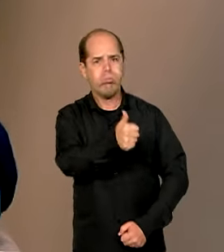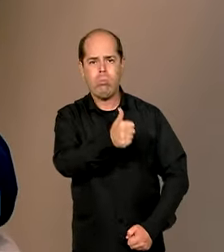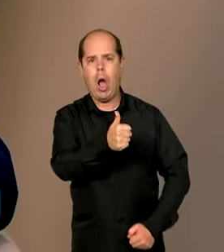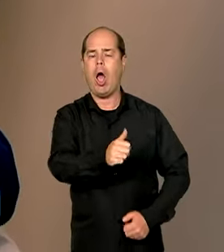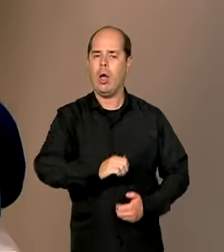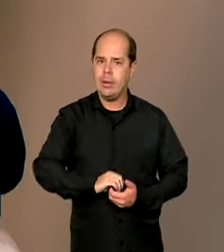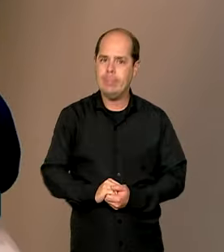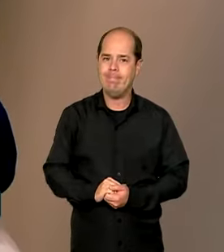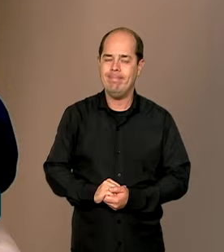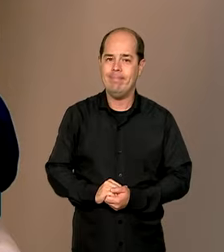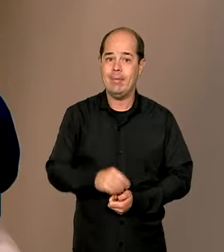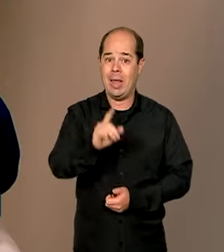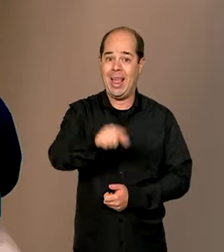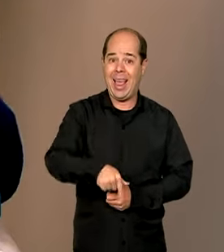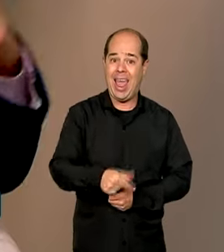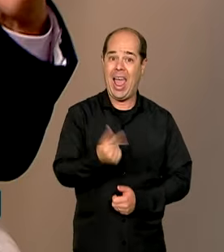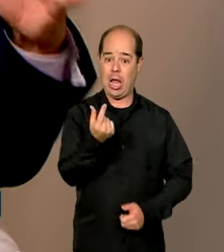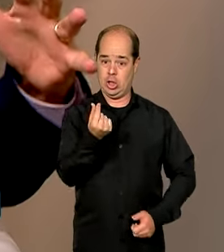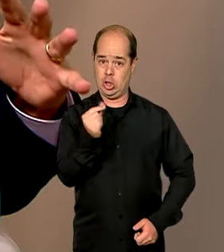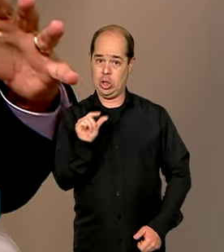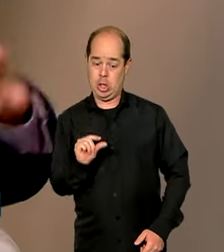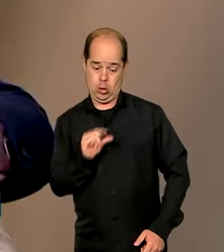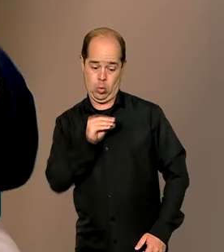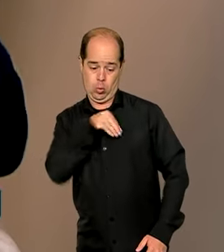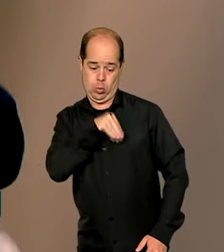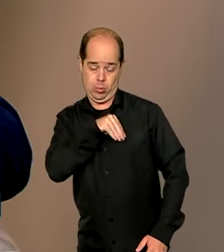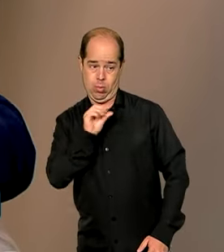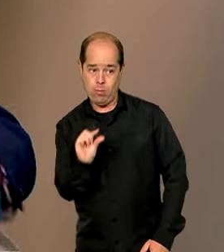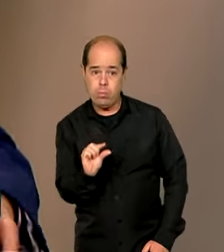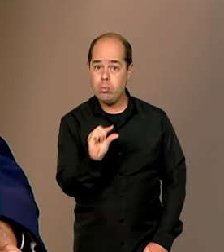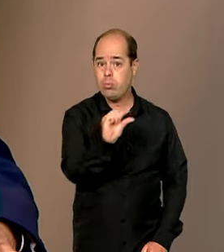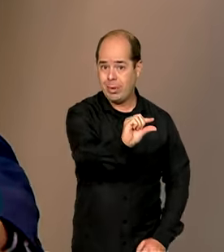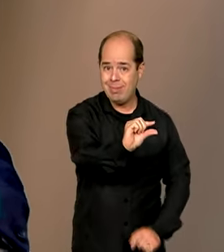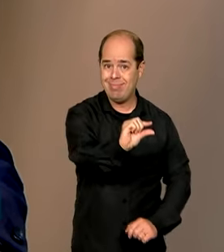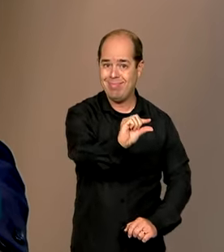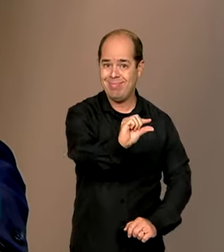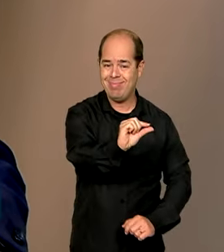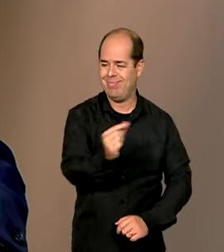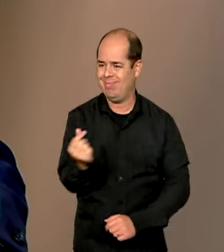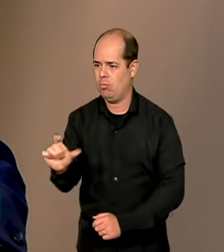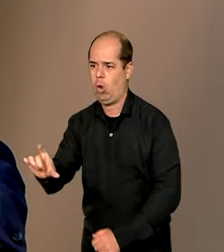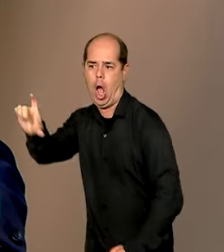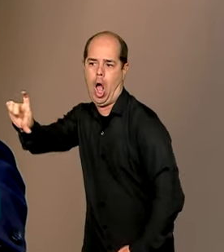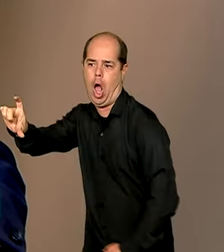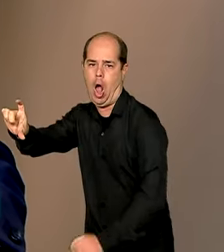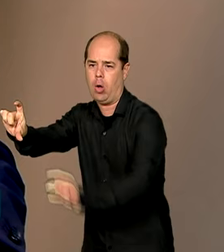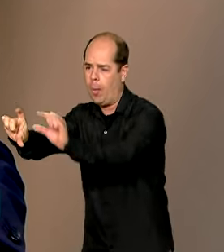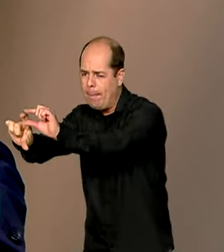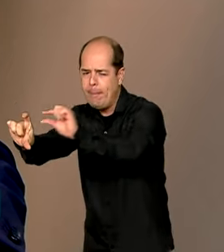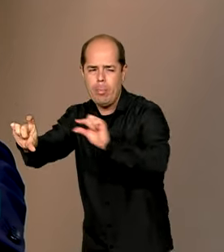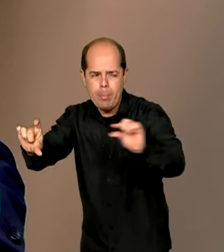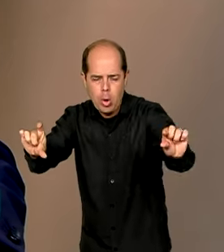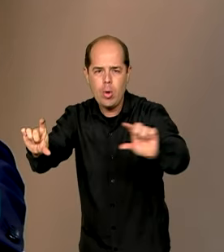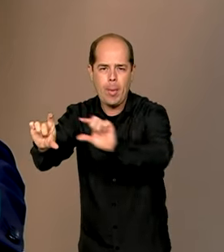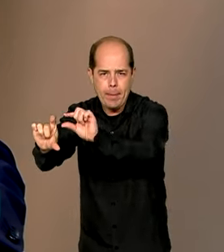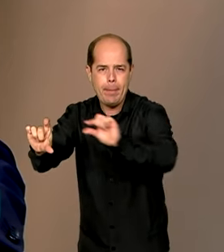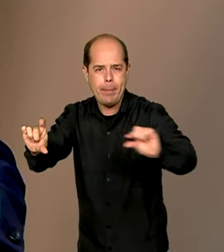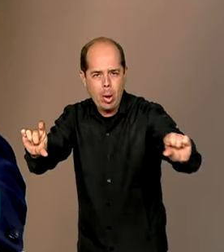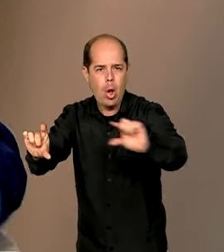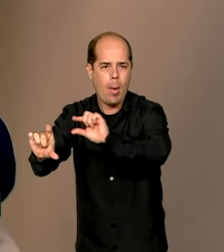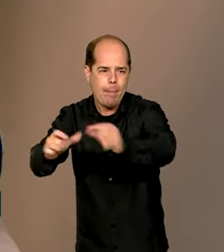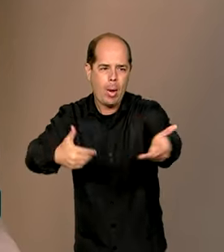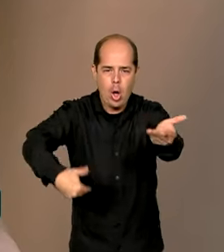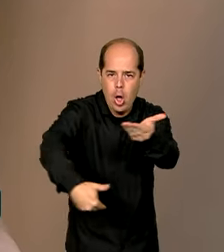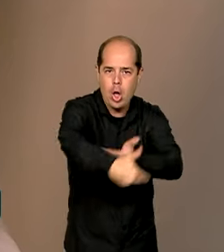como transferência de renda, também é primeiro lugar entre os vários programas. O mais interessante é